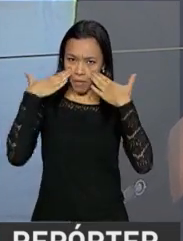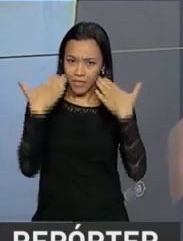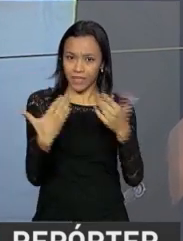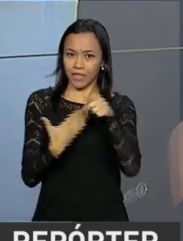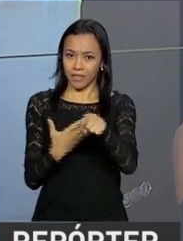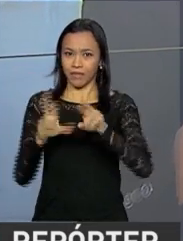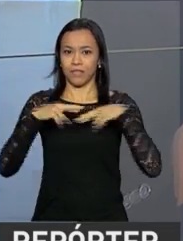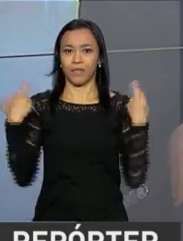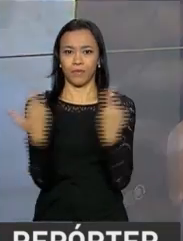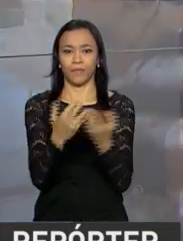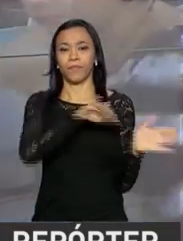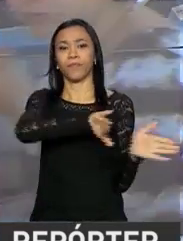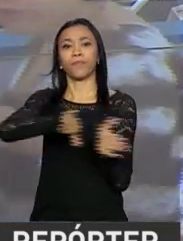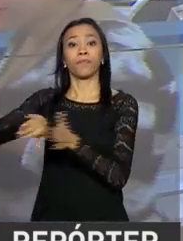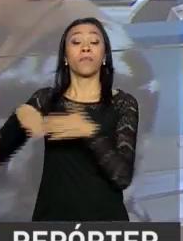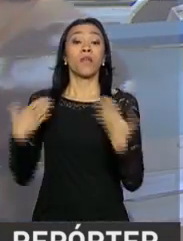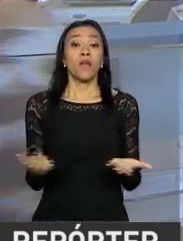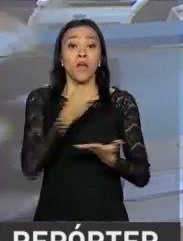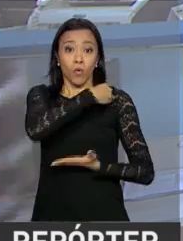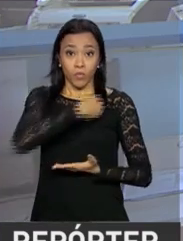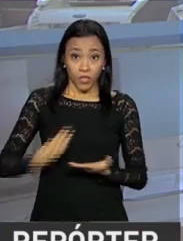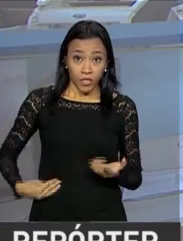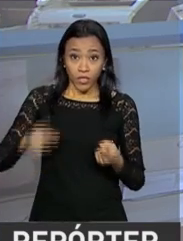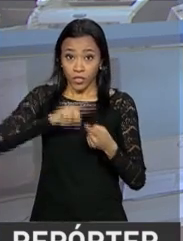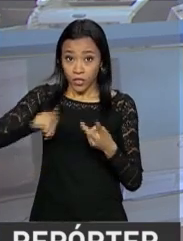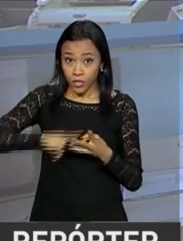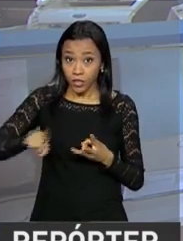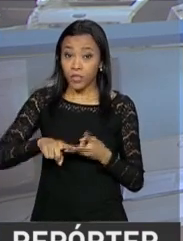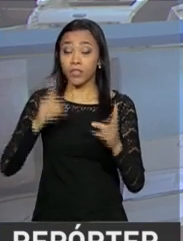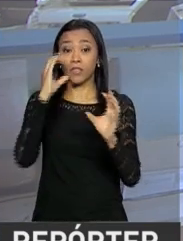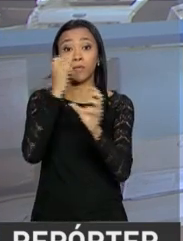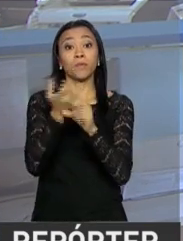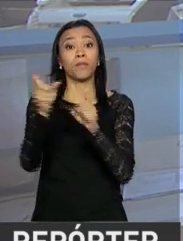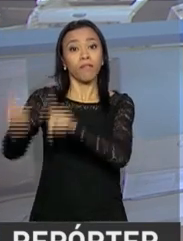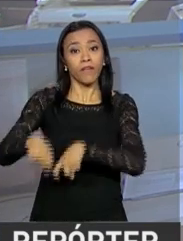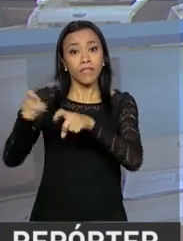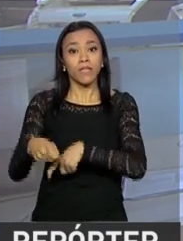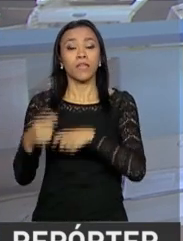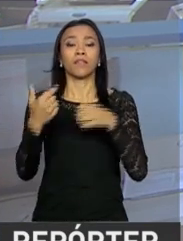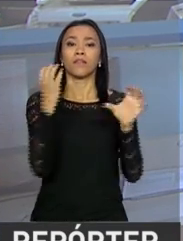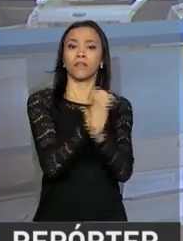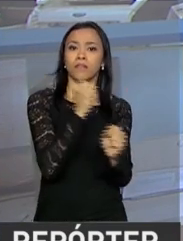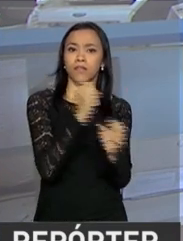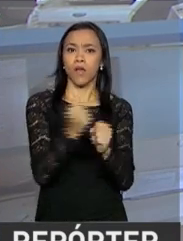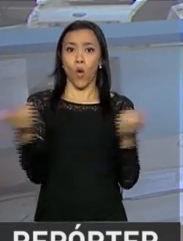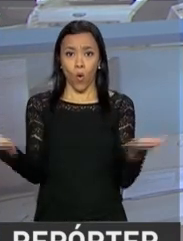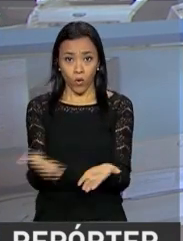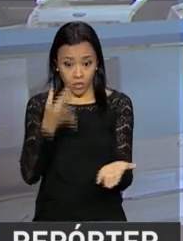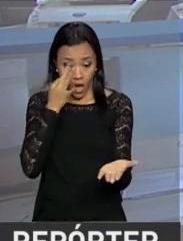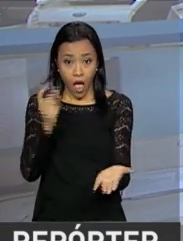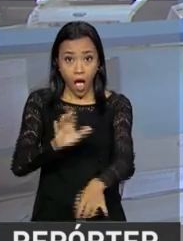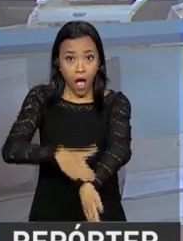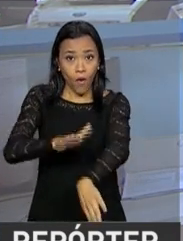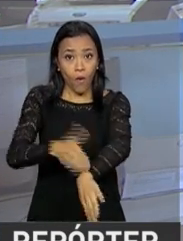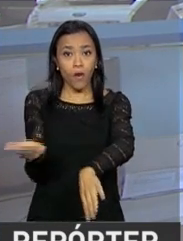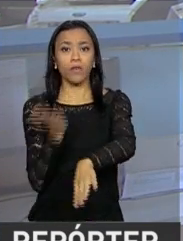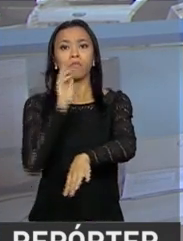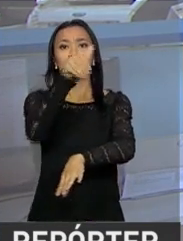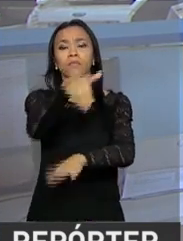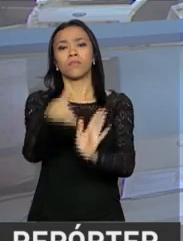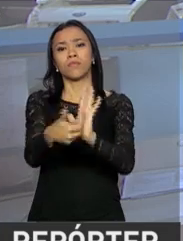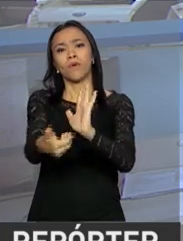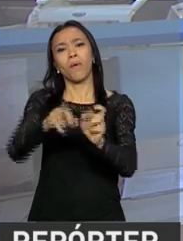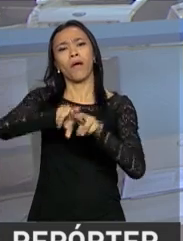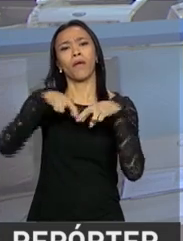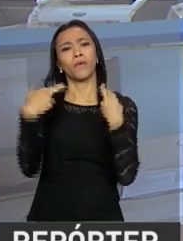Palácio do Planalto. E os ministros da Fazenda e do Planejamento participam agora de uma audiência na Comissão Especial da Câmara dos Deputados, que